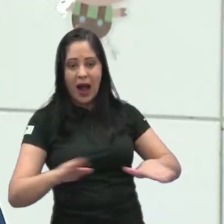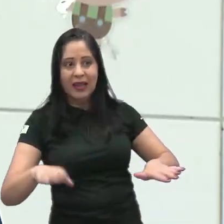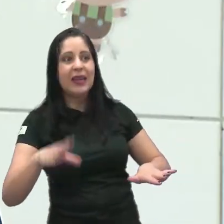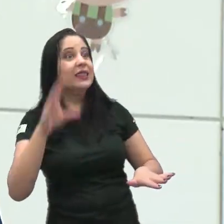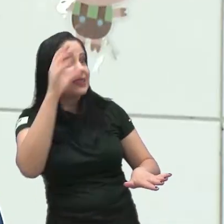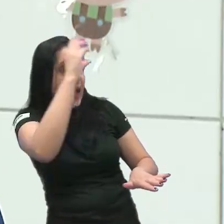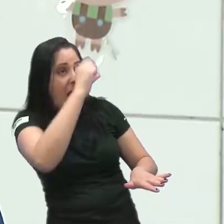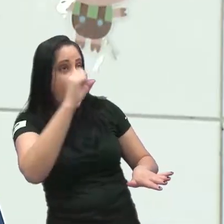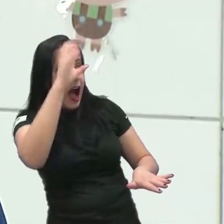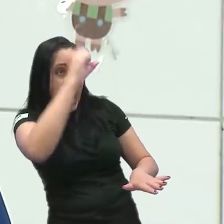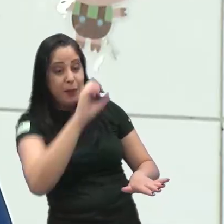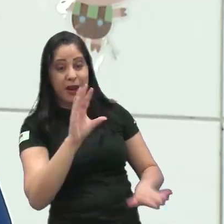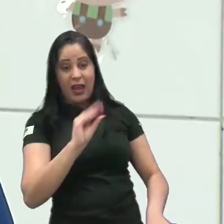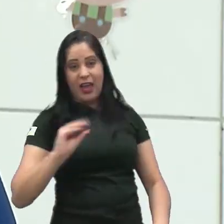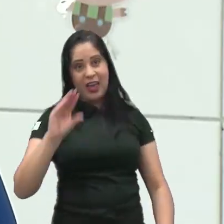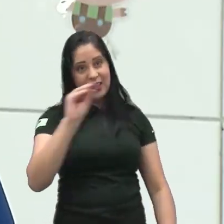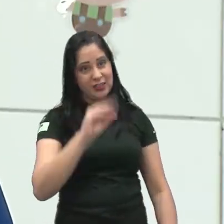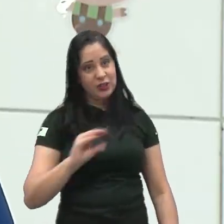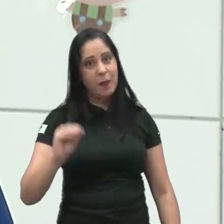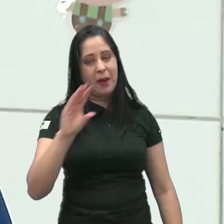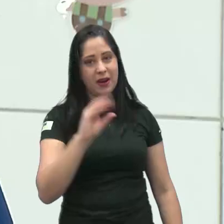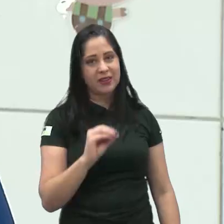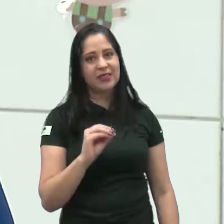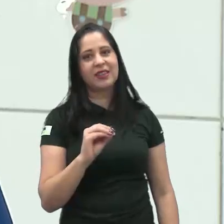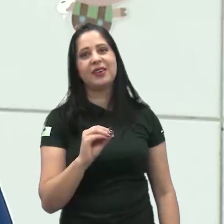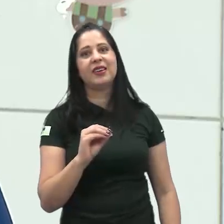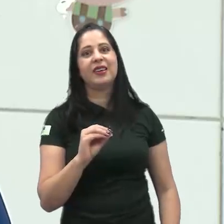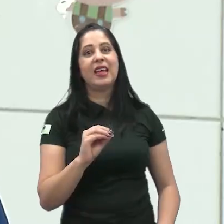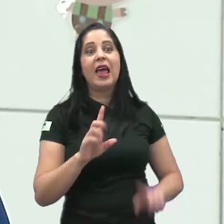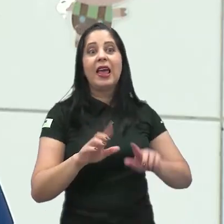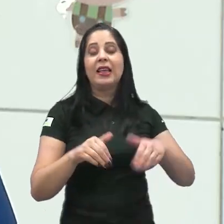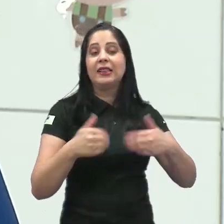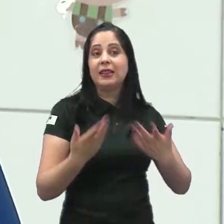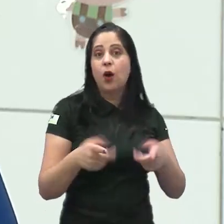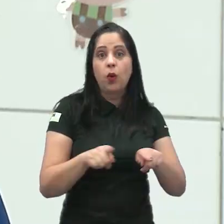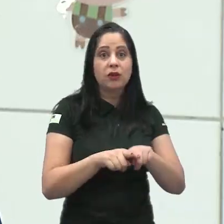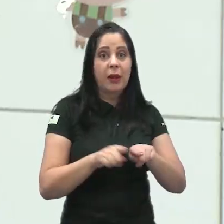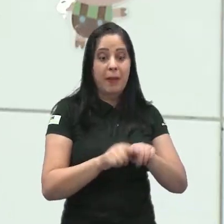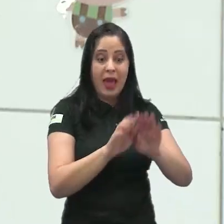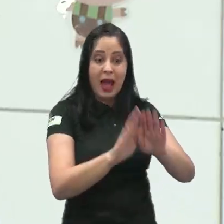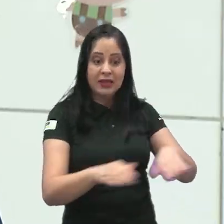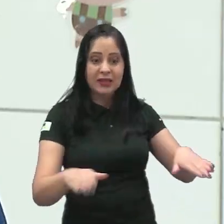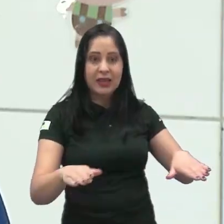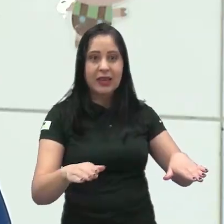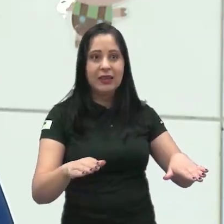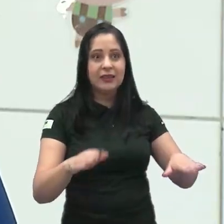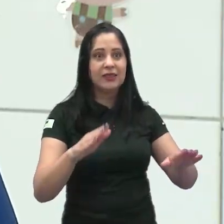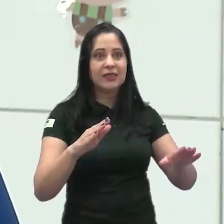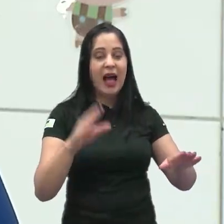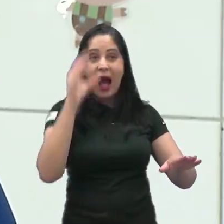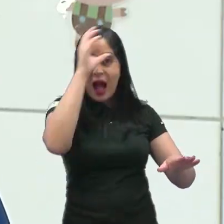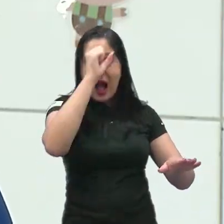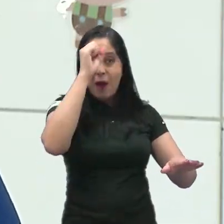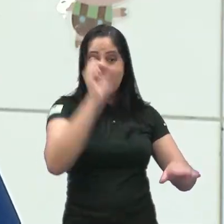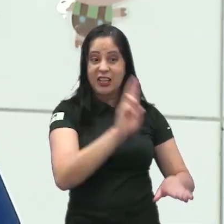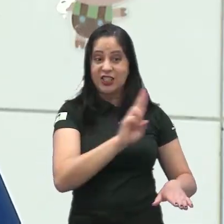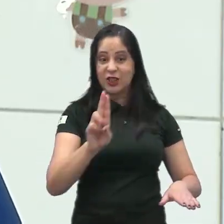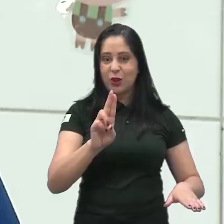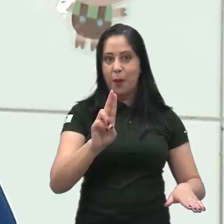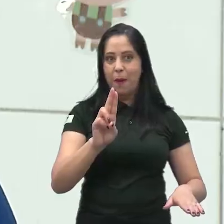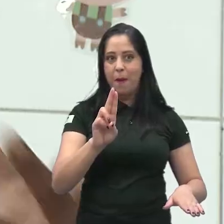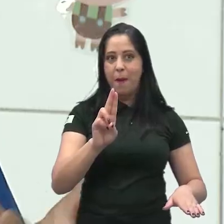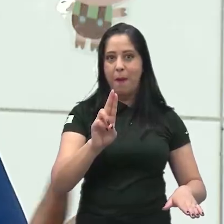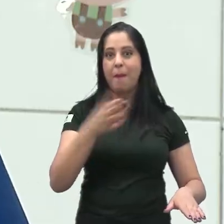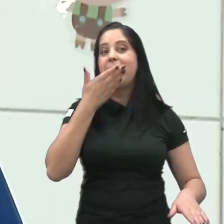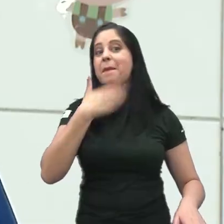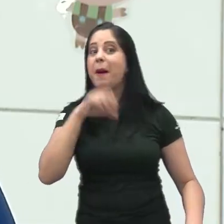os outros funcionários da escola. Eles começam a reconhecer o nome dos pais, os nomes dos avós, porque até esse momento